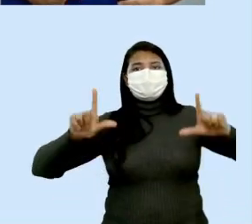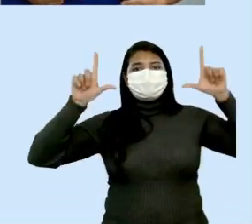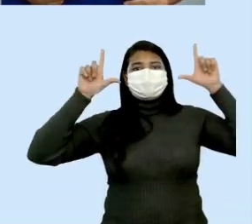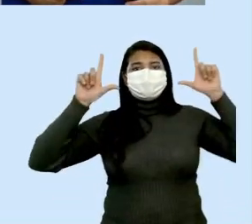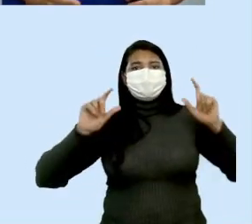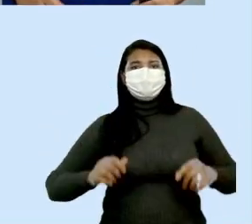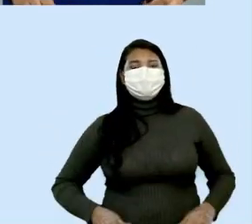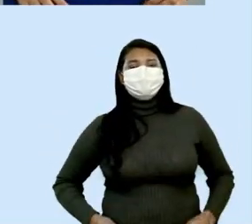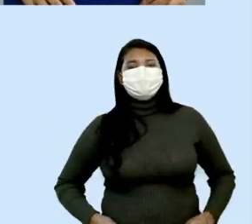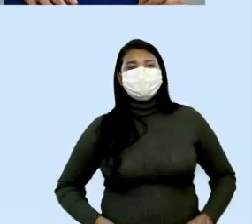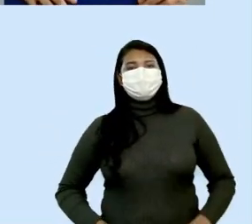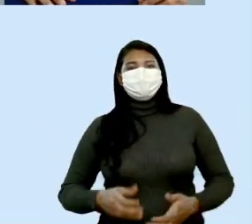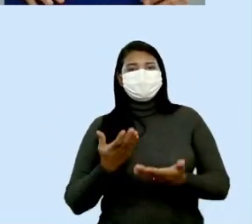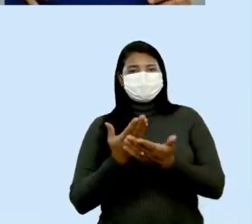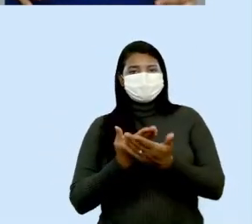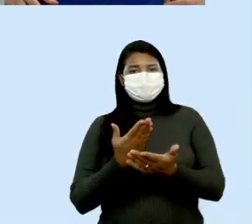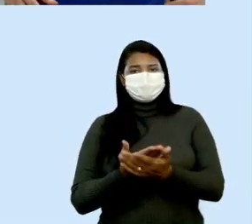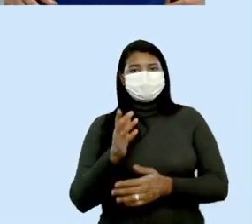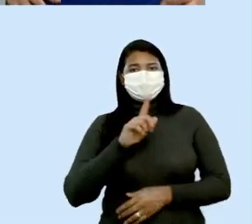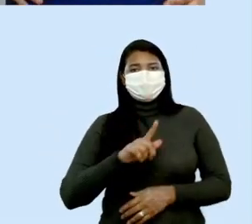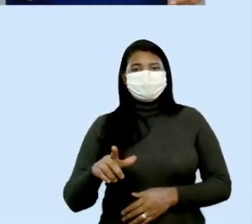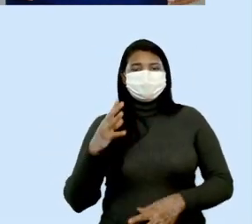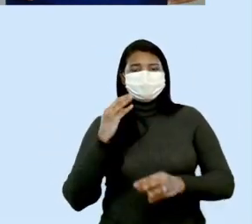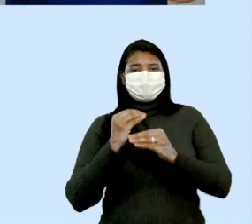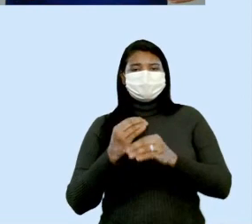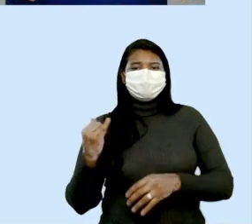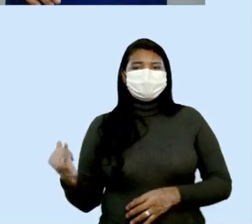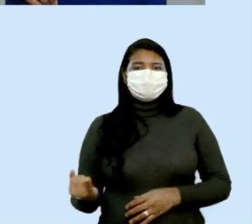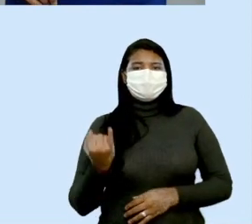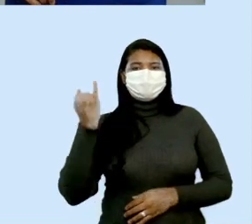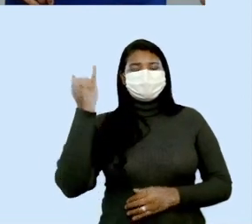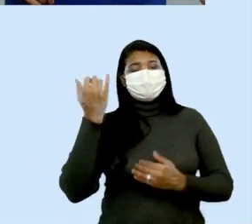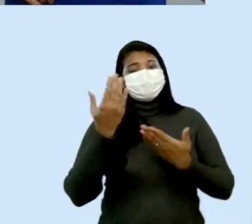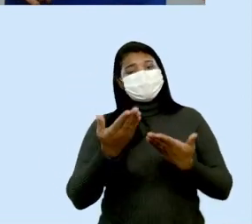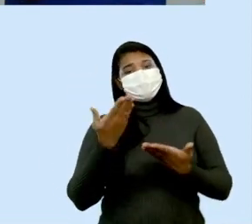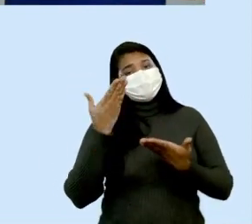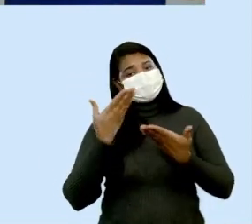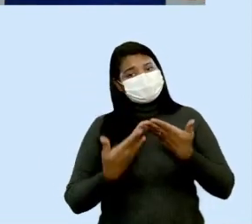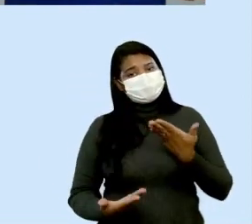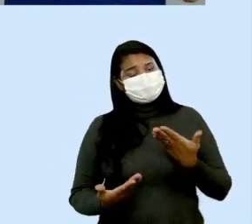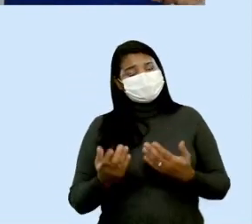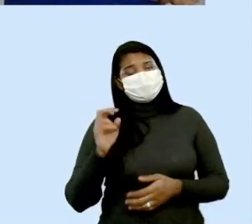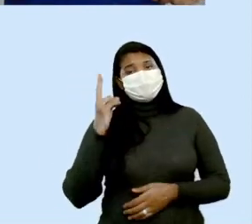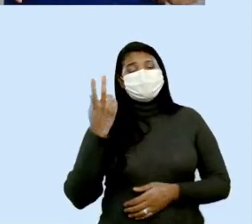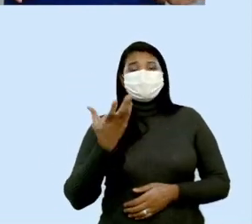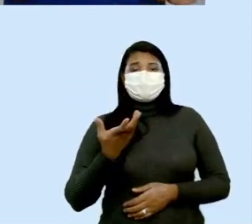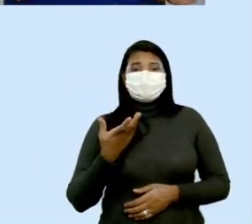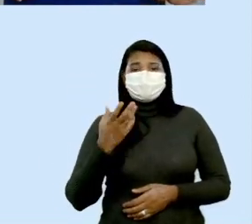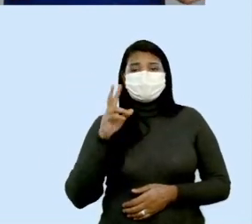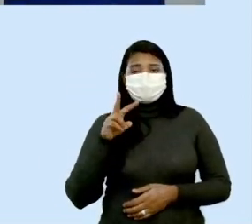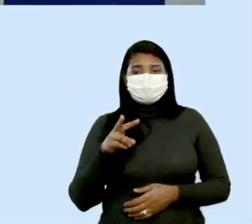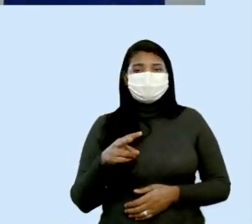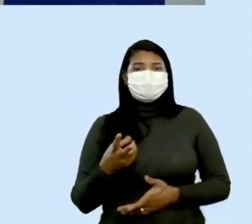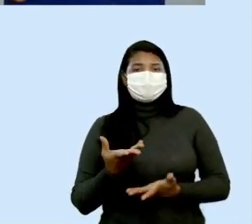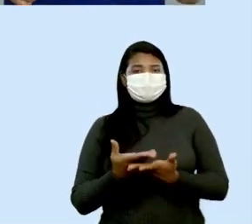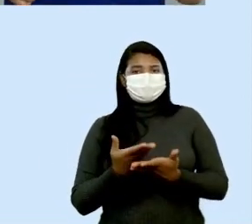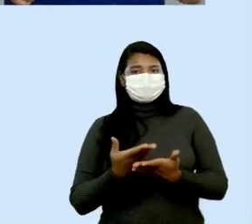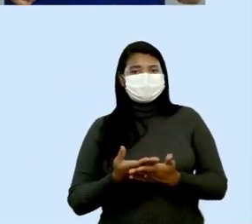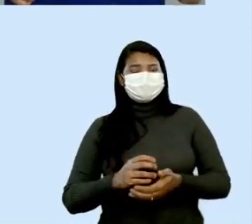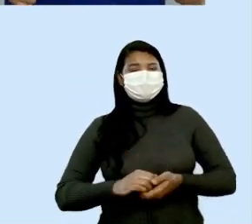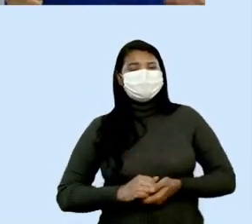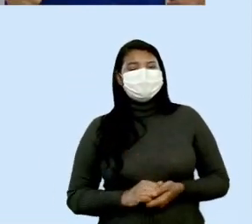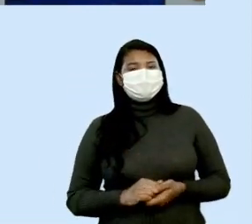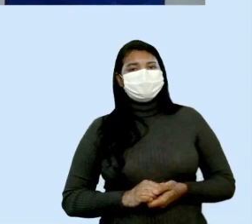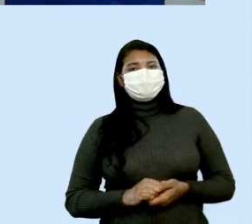novamente, tá bom? É de suma importância que você perdeu ou quer rever,